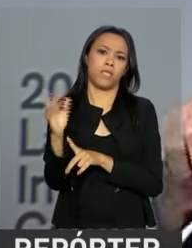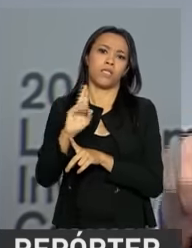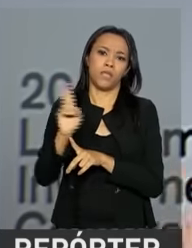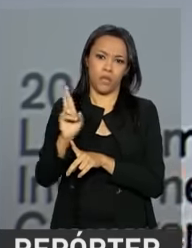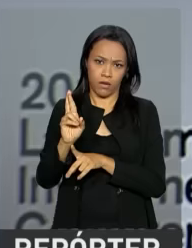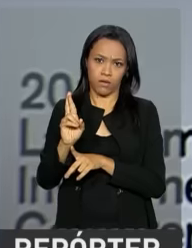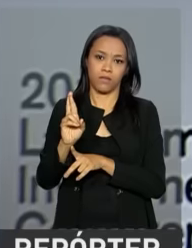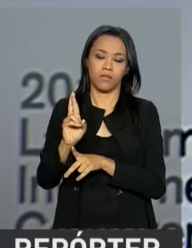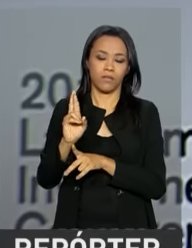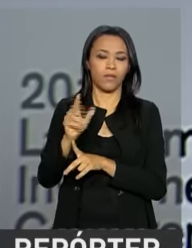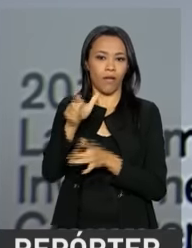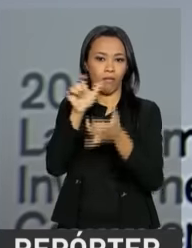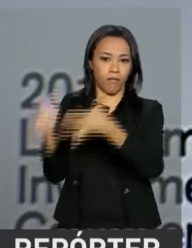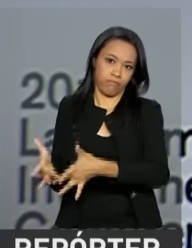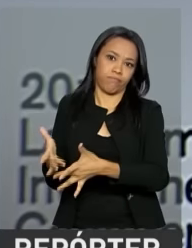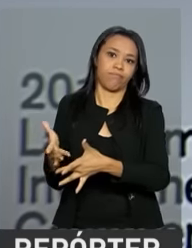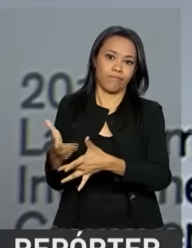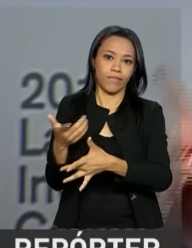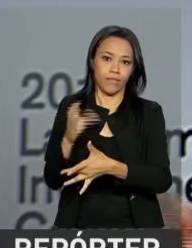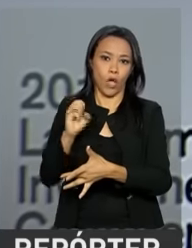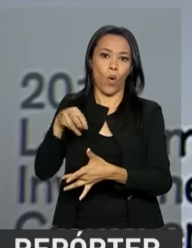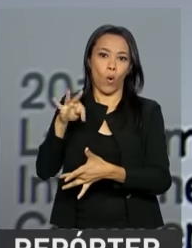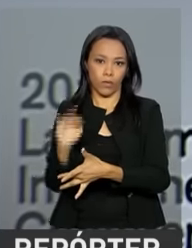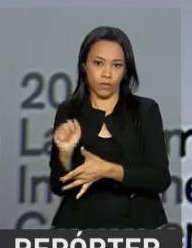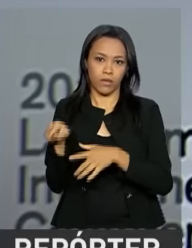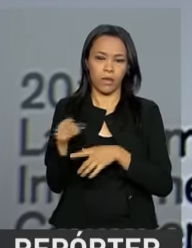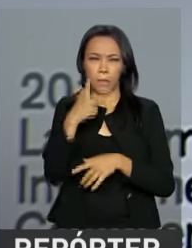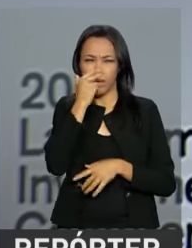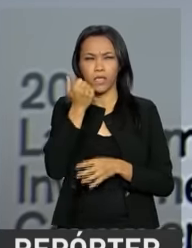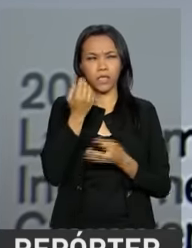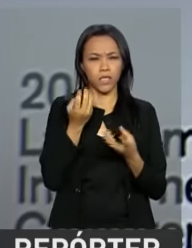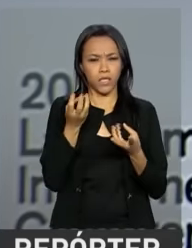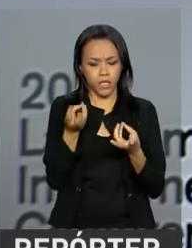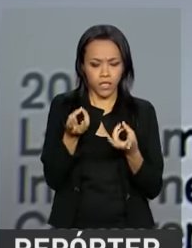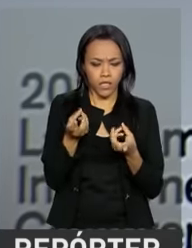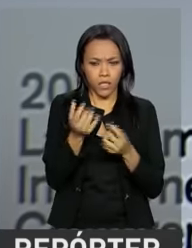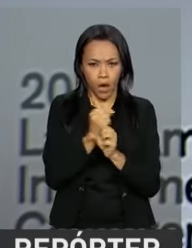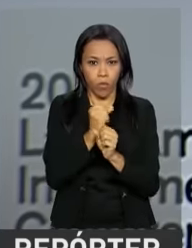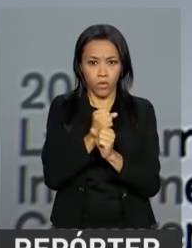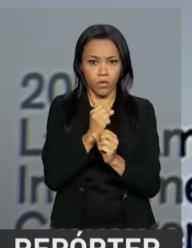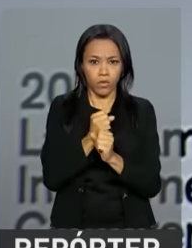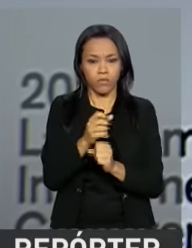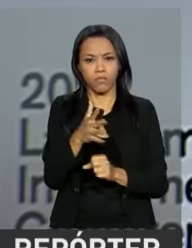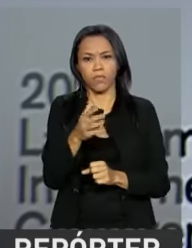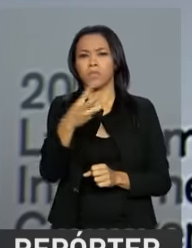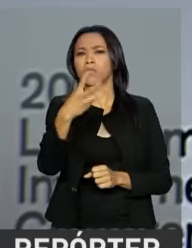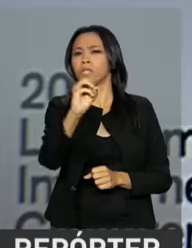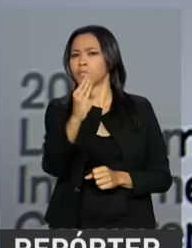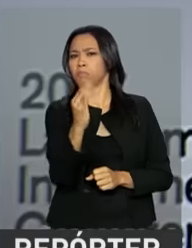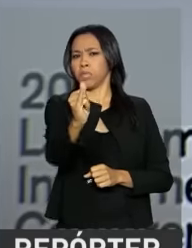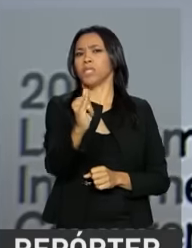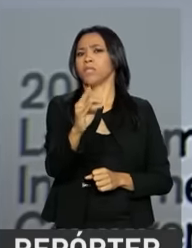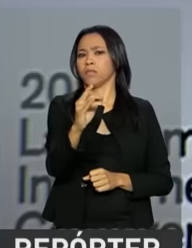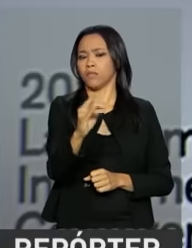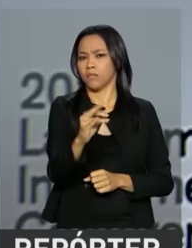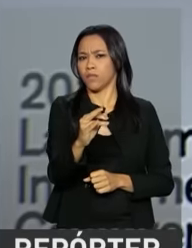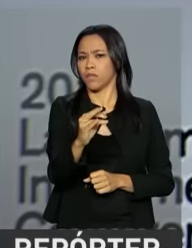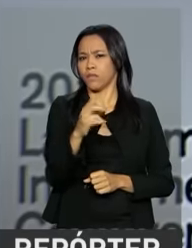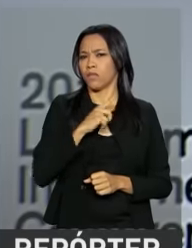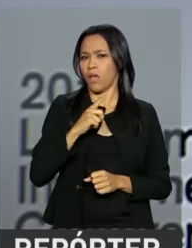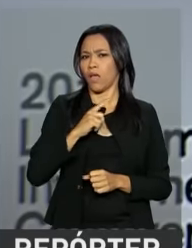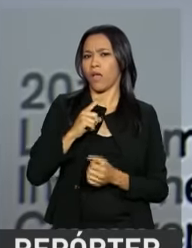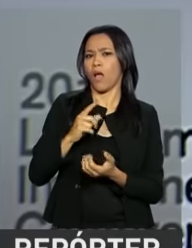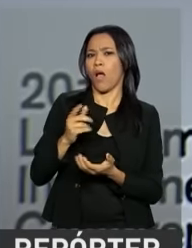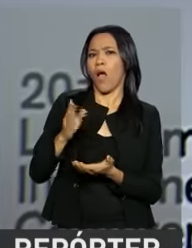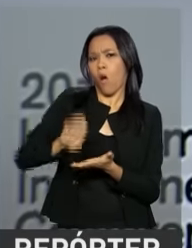estão lá lá depositados parece hoje de cálculos Até reveladores que talvez esteja em torno de 30 bilhões com algumas reservas que